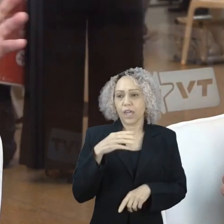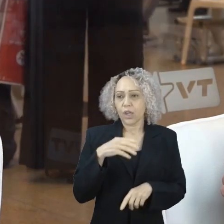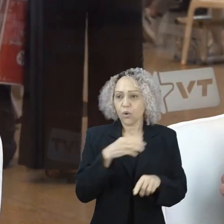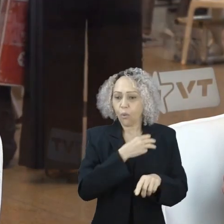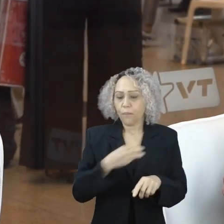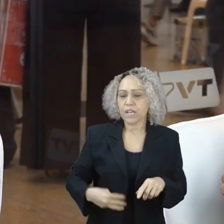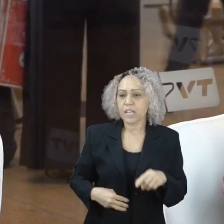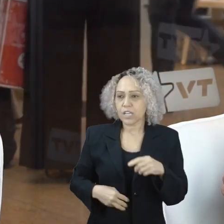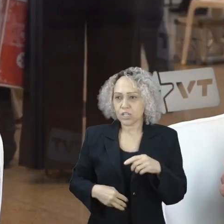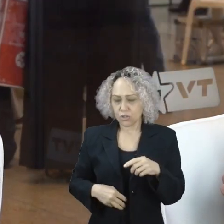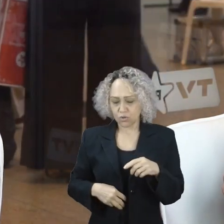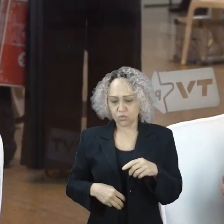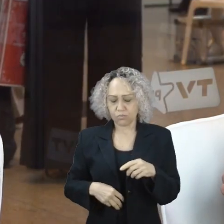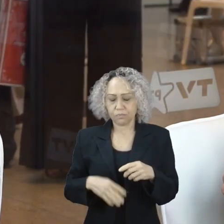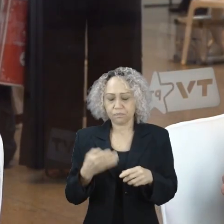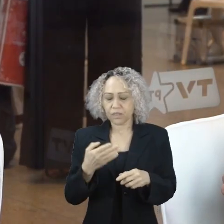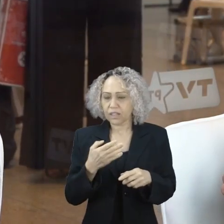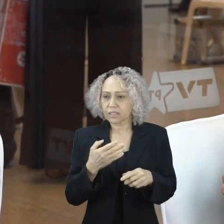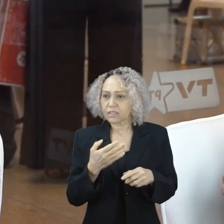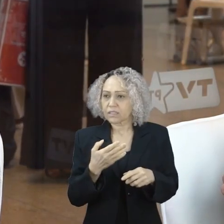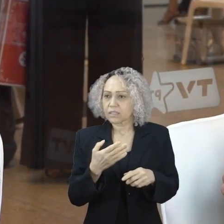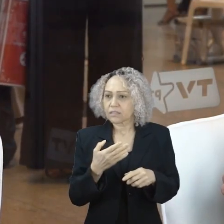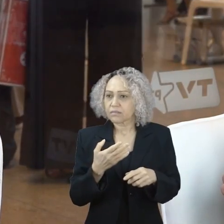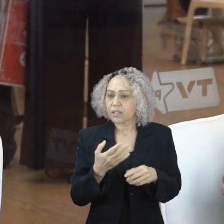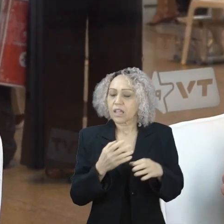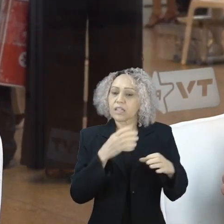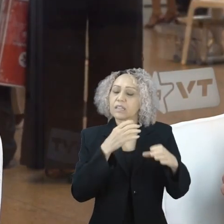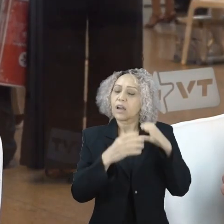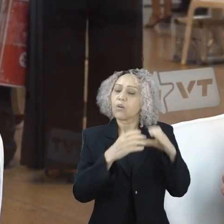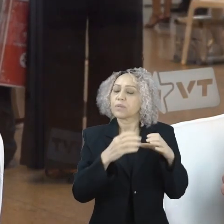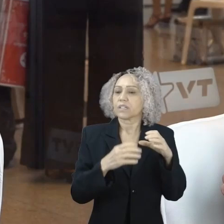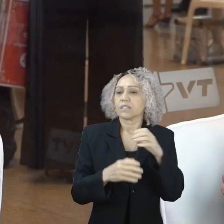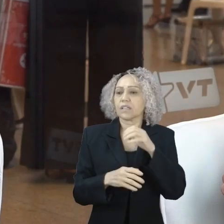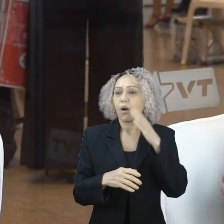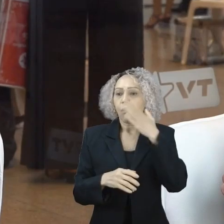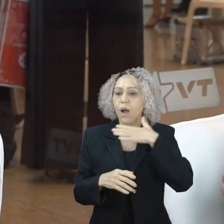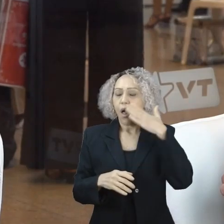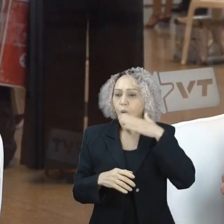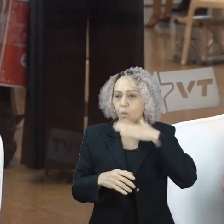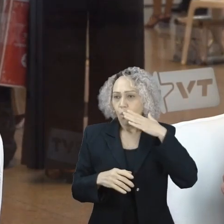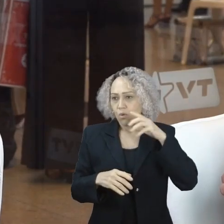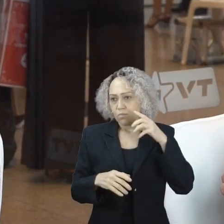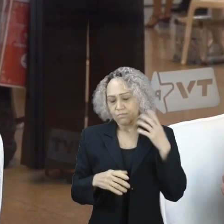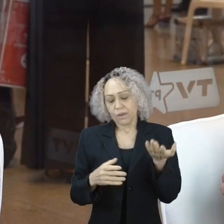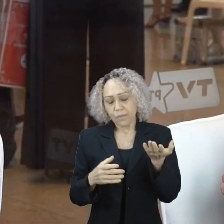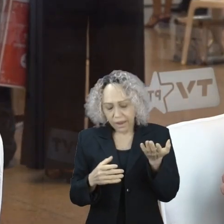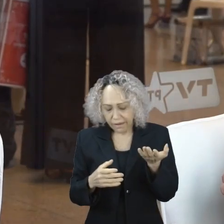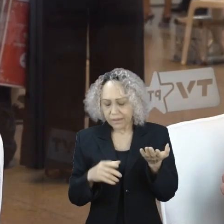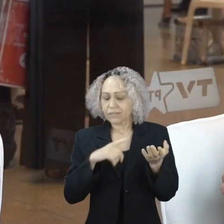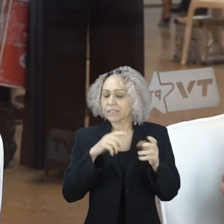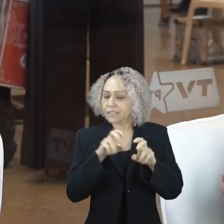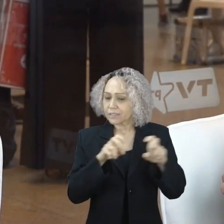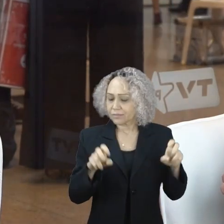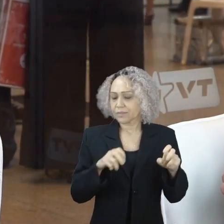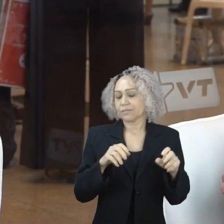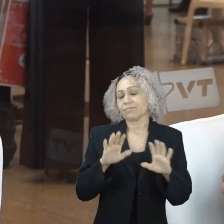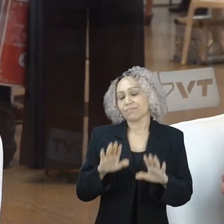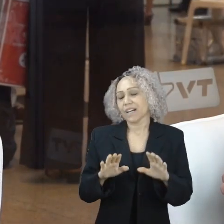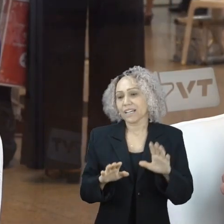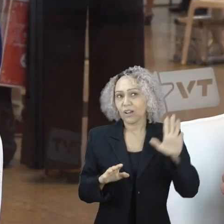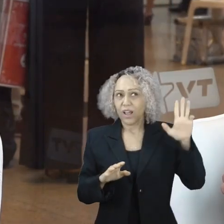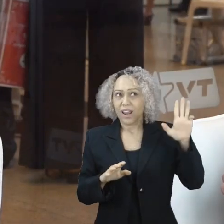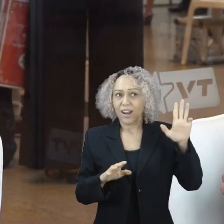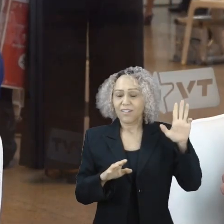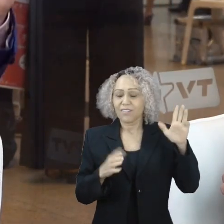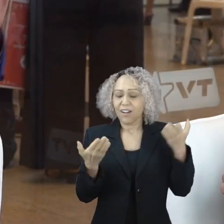outras mesas, mas evidentemente o ponto alto dessa conferência é a participação do presidente Lula hoje à noite, que vai dar um